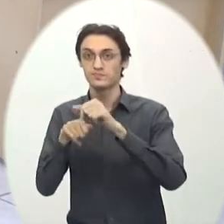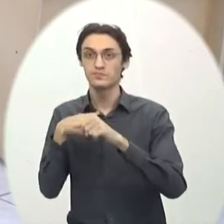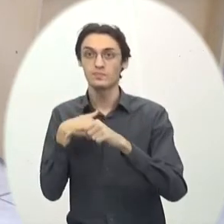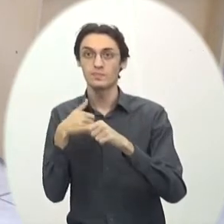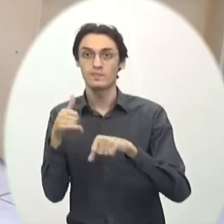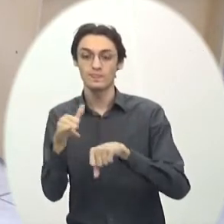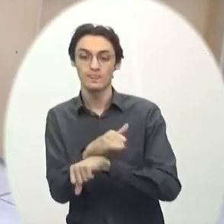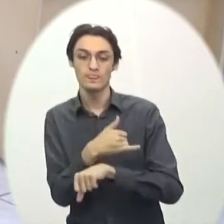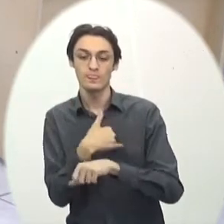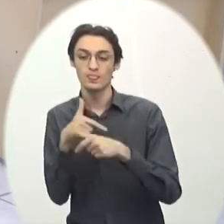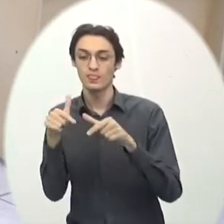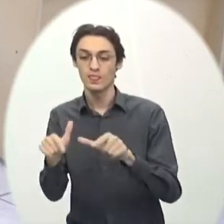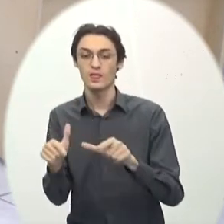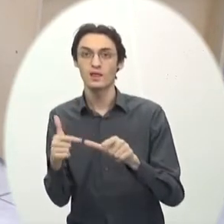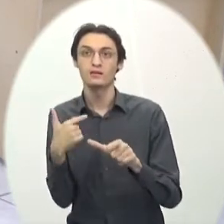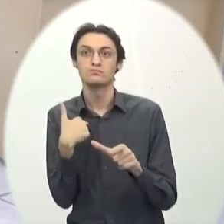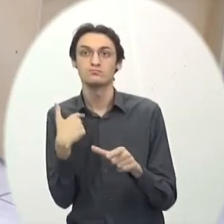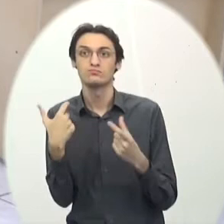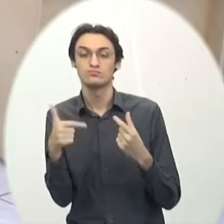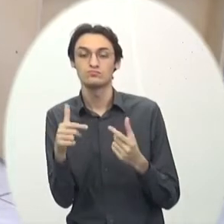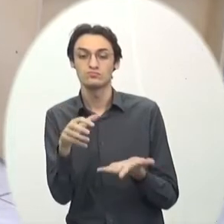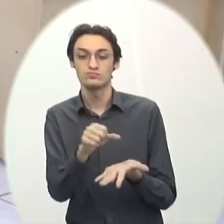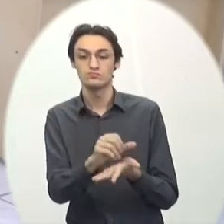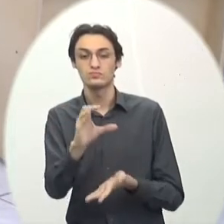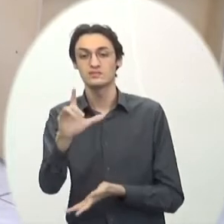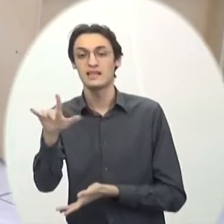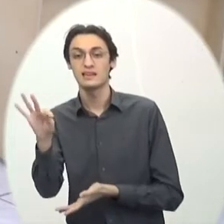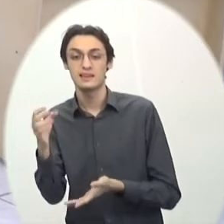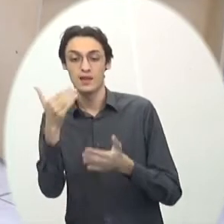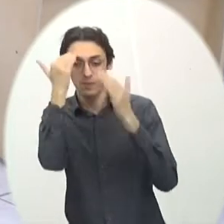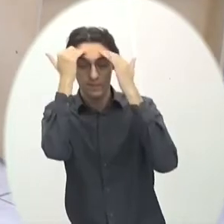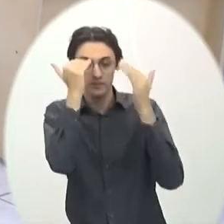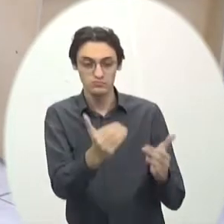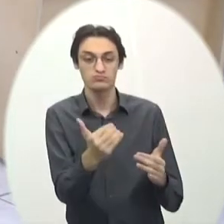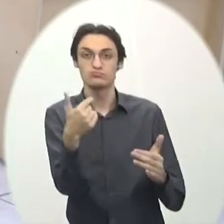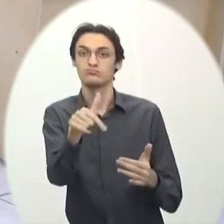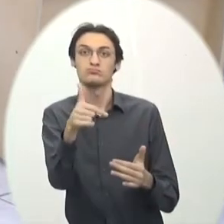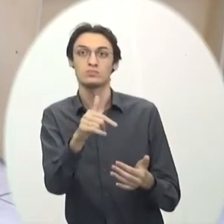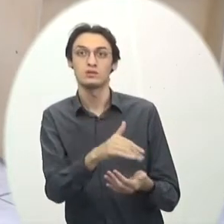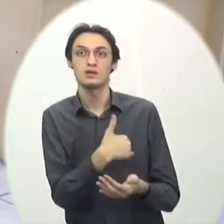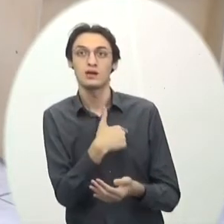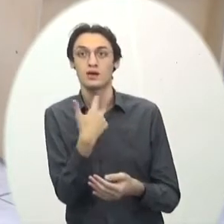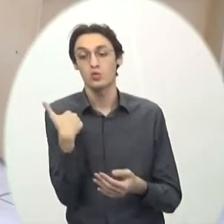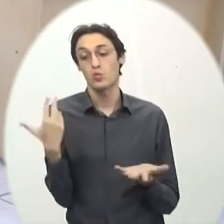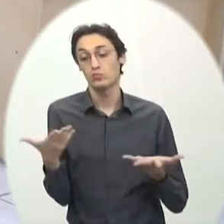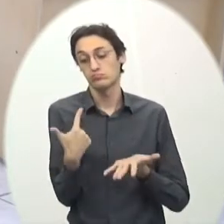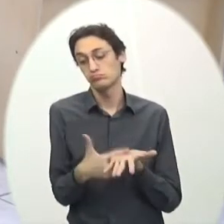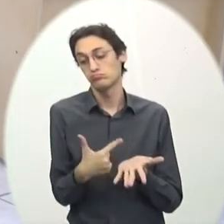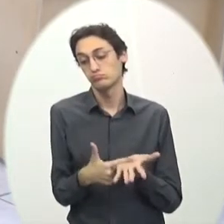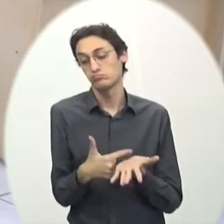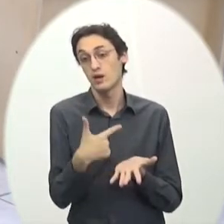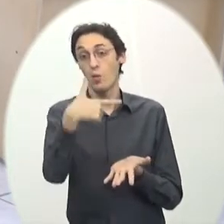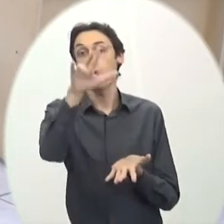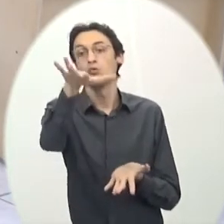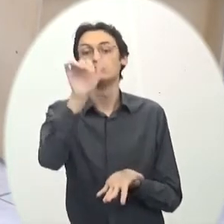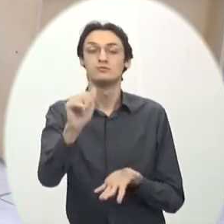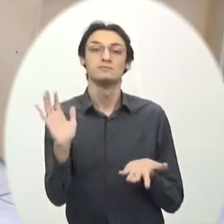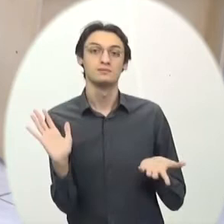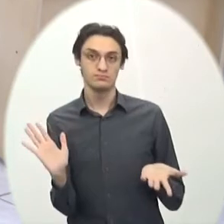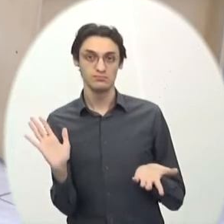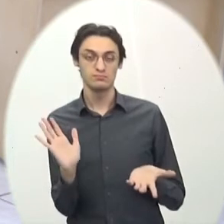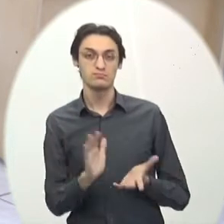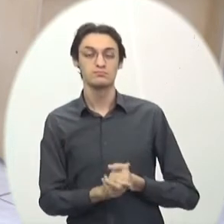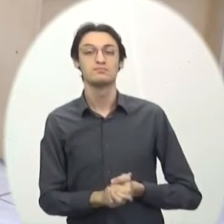falta, não existe um contrato CLT que eles tinham que cumprir. Às vezes eles já, hoje eu tenho um compromisso, eu não vou, tinha que chamar outra pessoa.